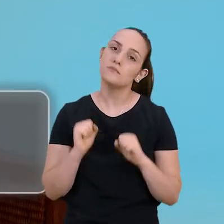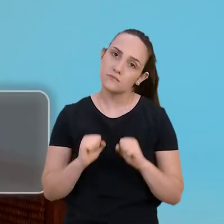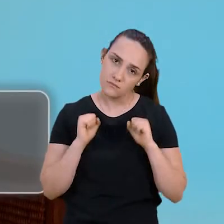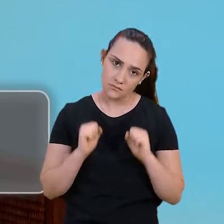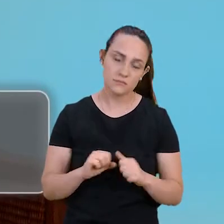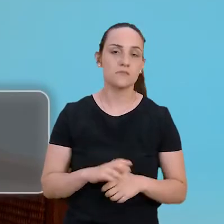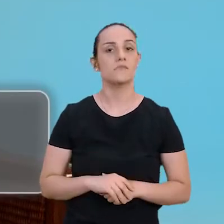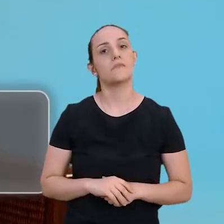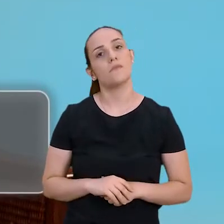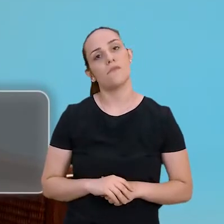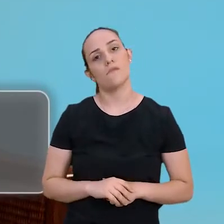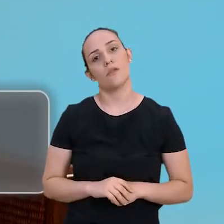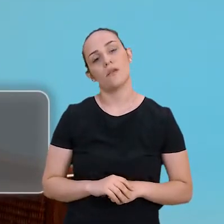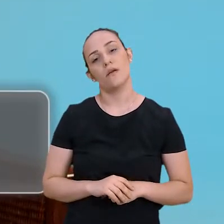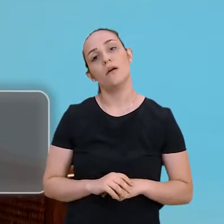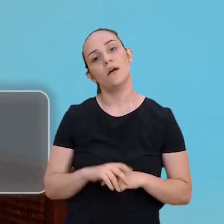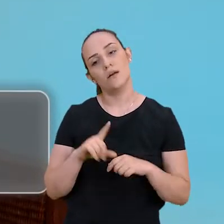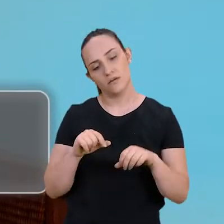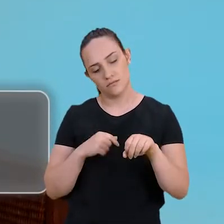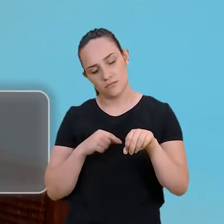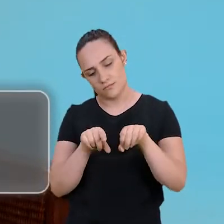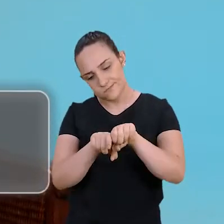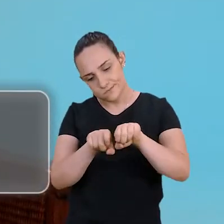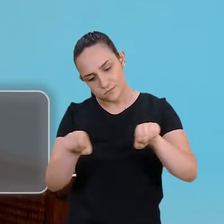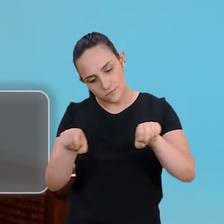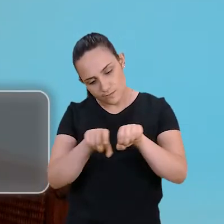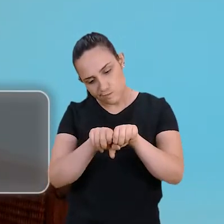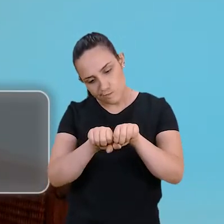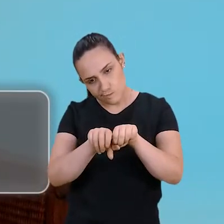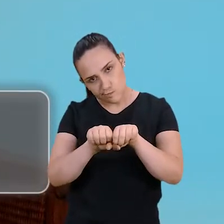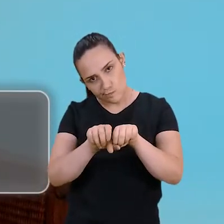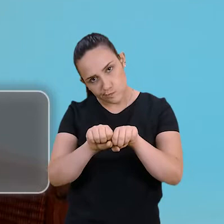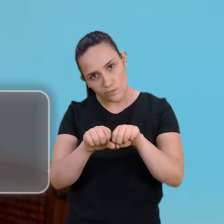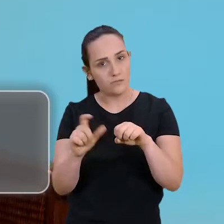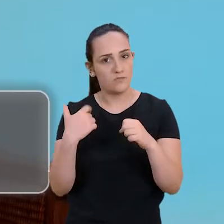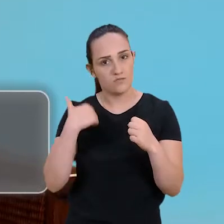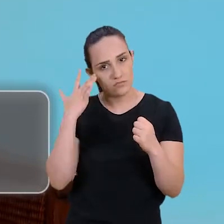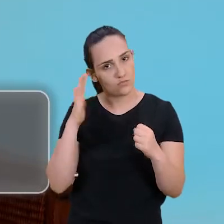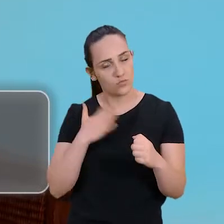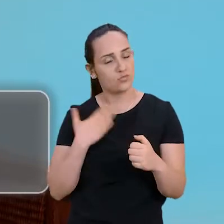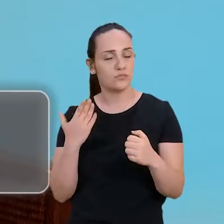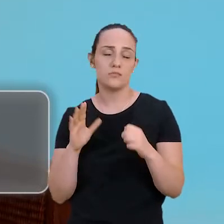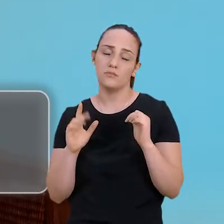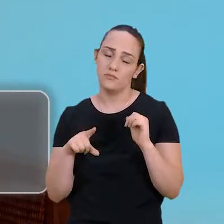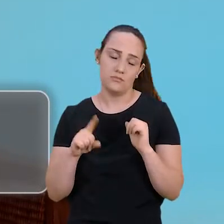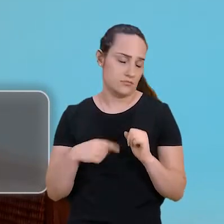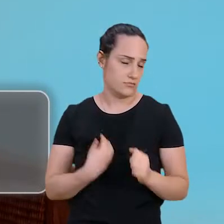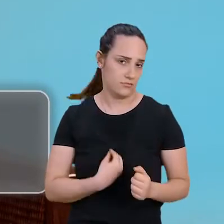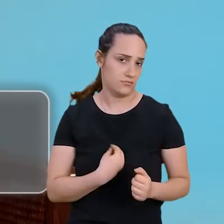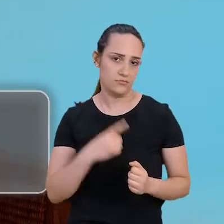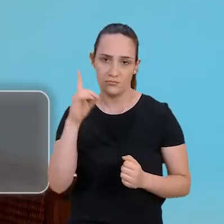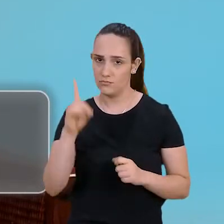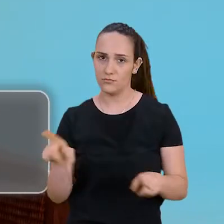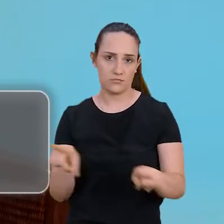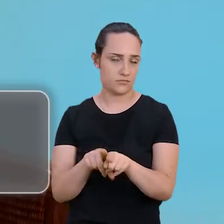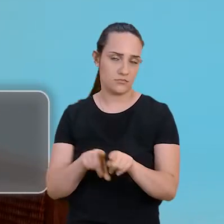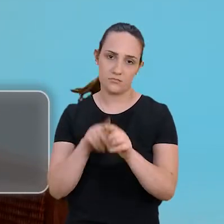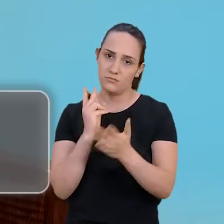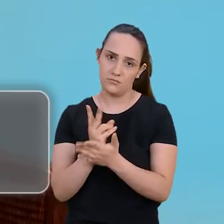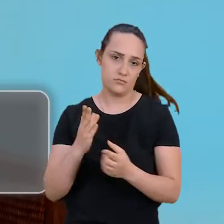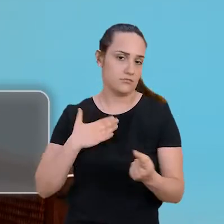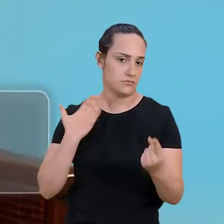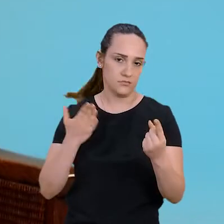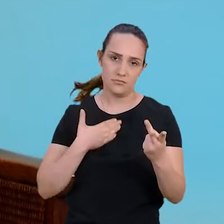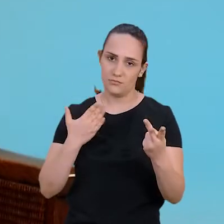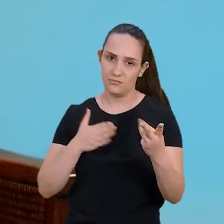também. Então, assim, é uma caixinha de surpresa, a gente não sabe o que espera, mas assim, a